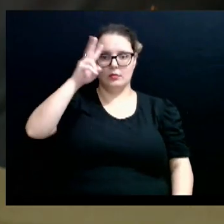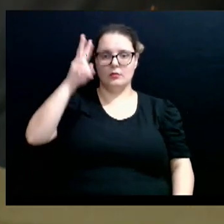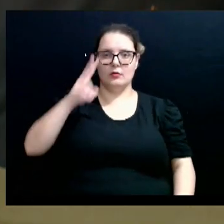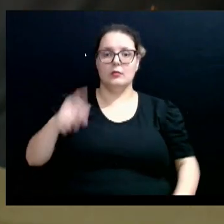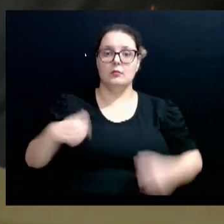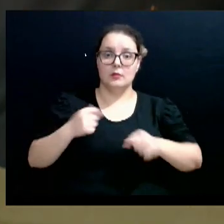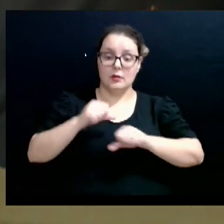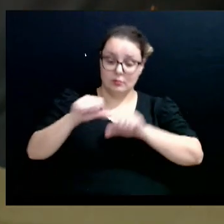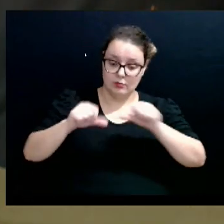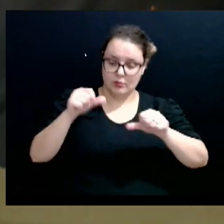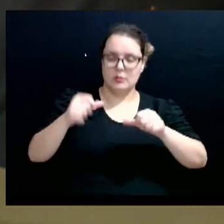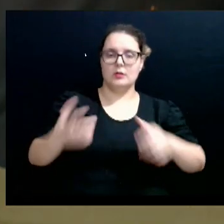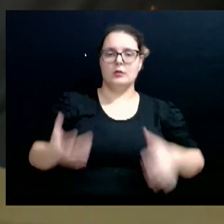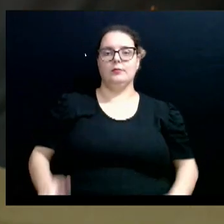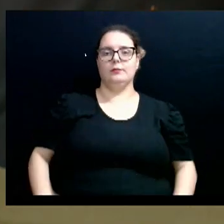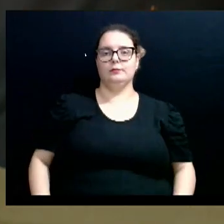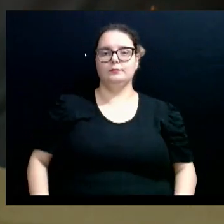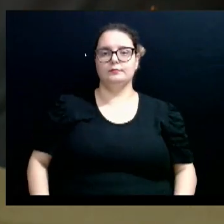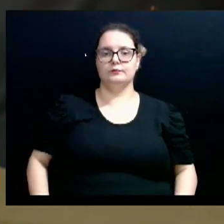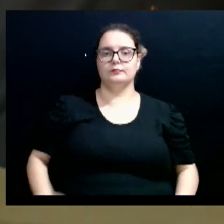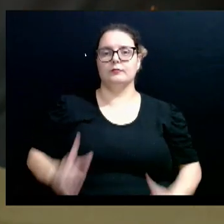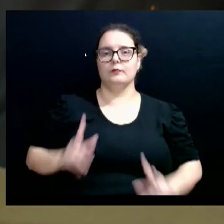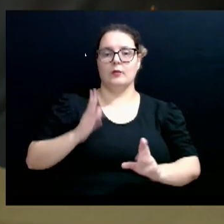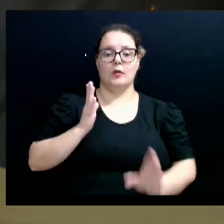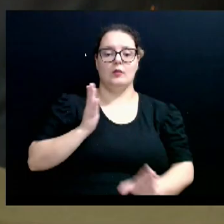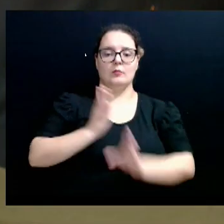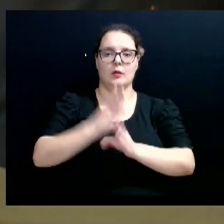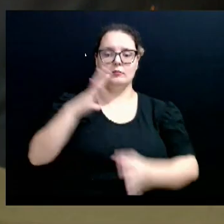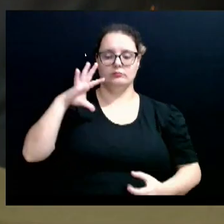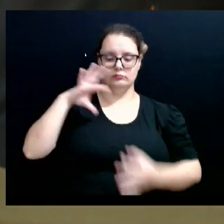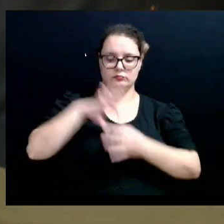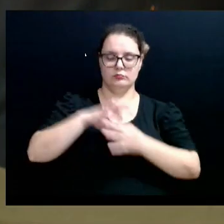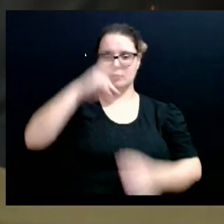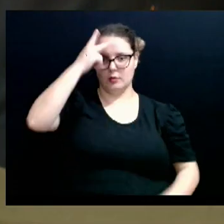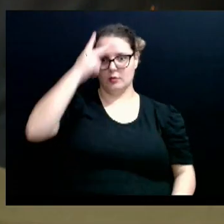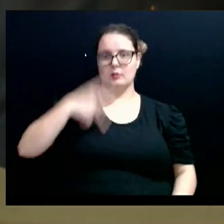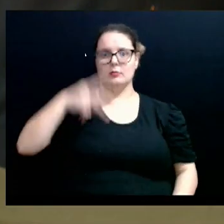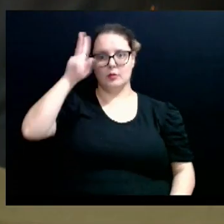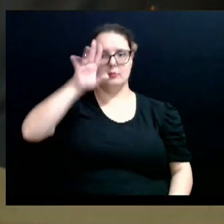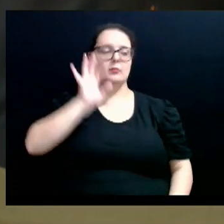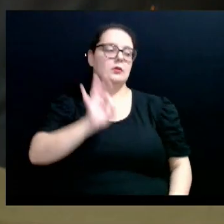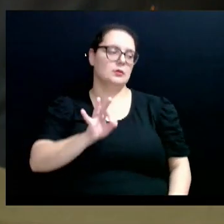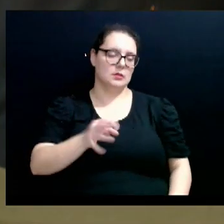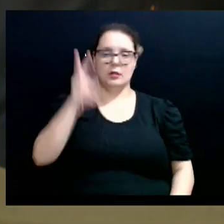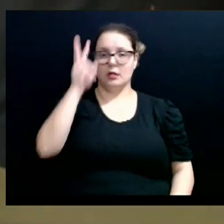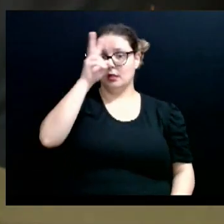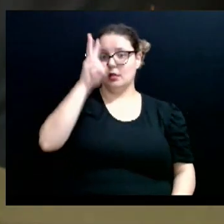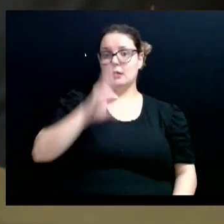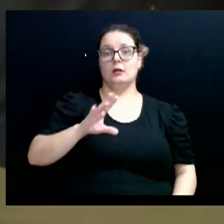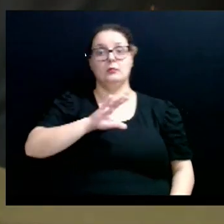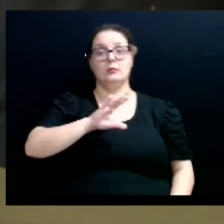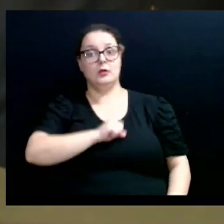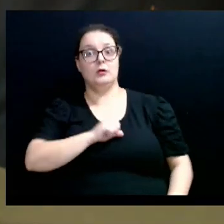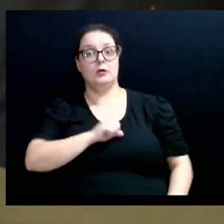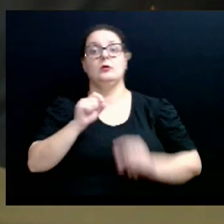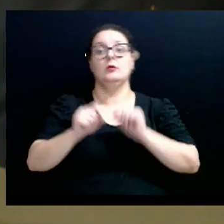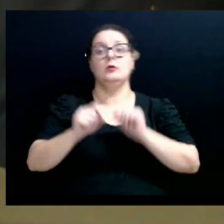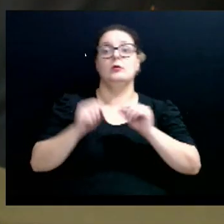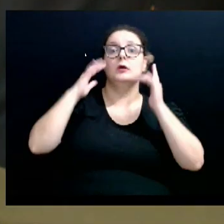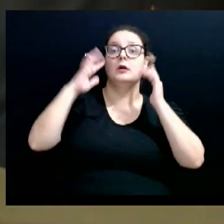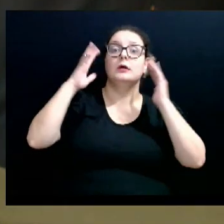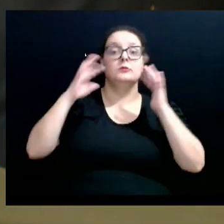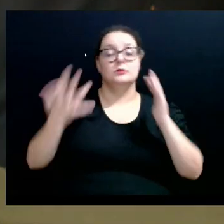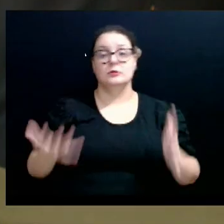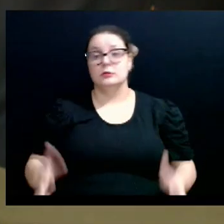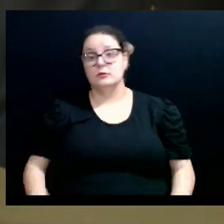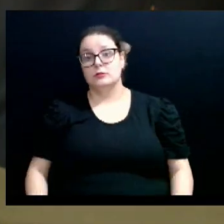se fosse um reencontro com a própria história, né? Você lembrar do que você gosta, do que você sonha, do